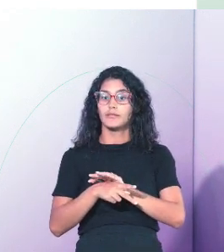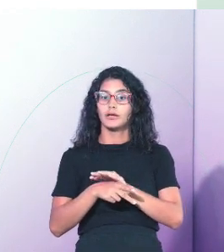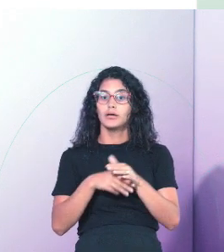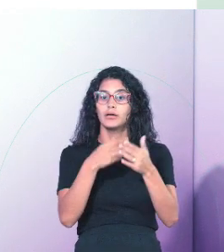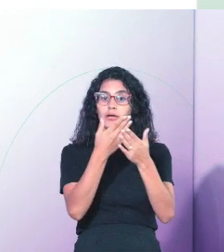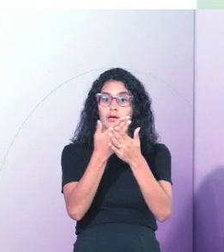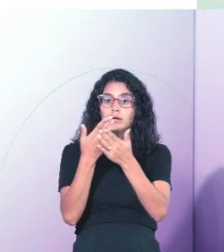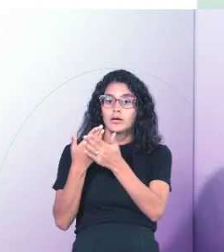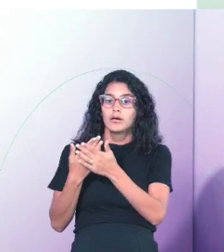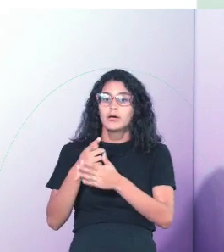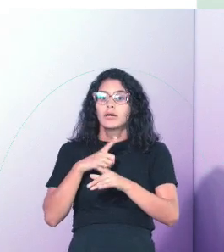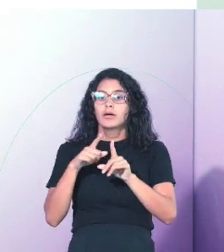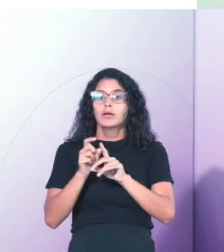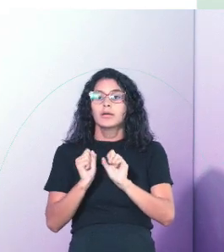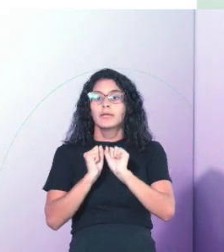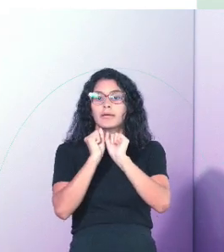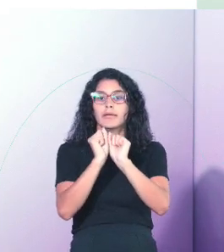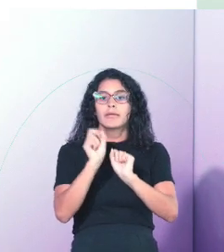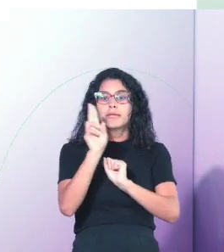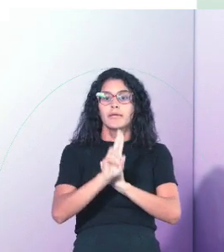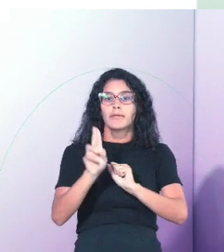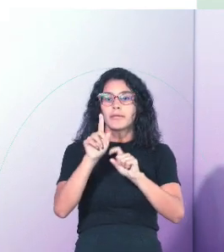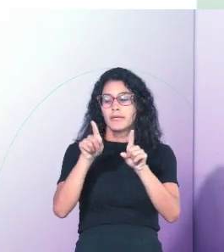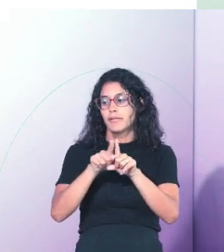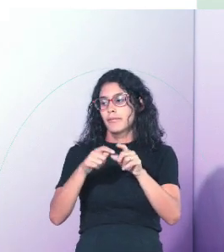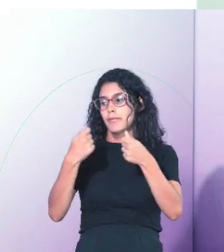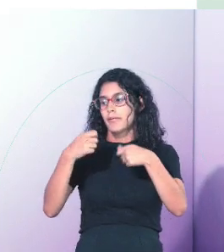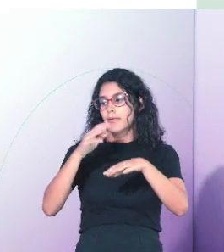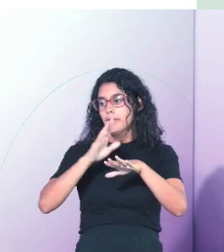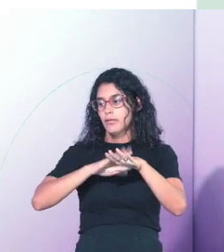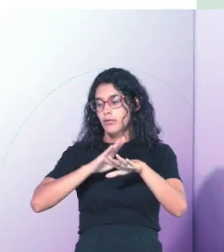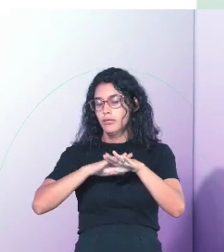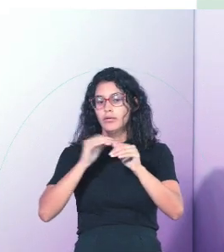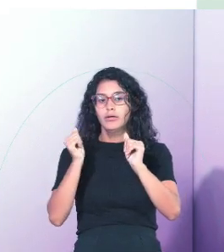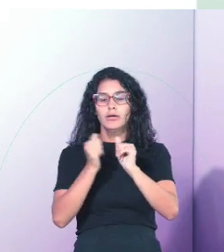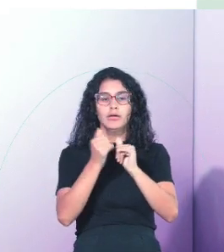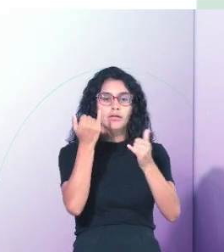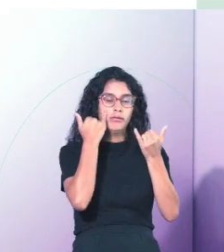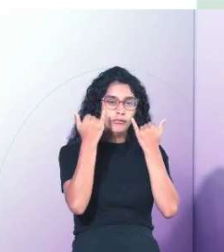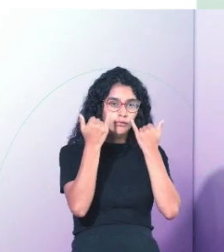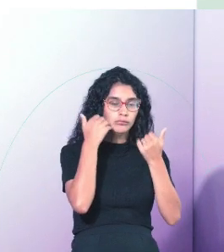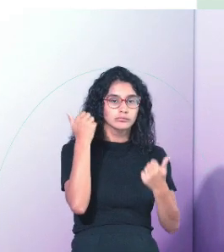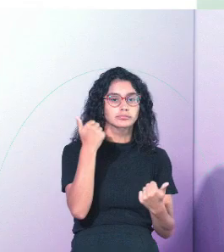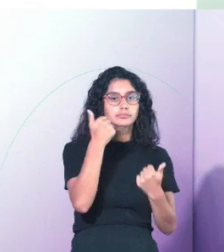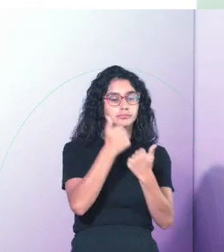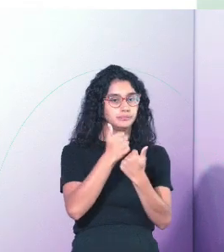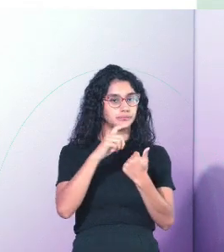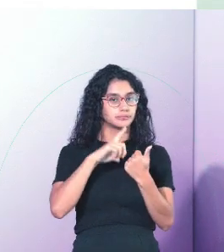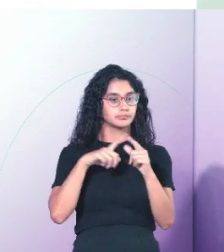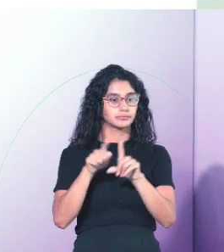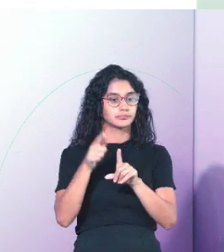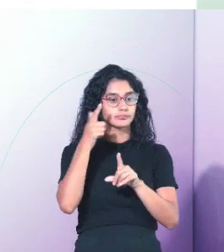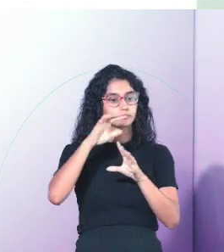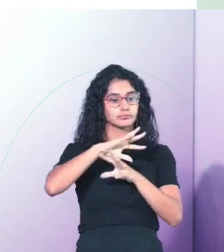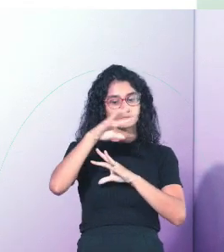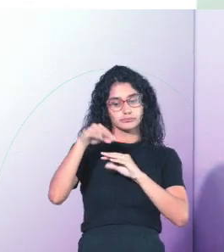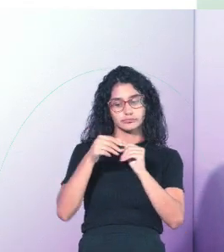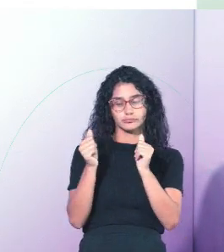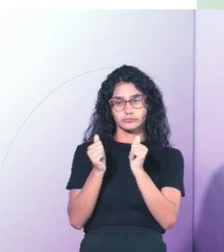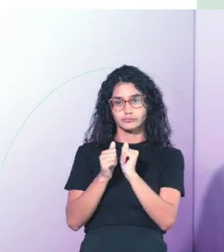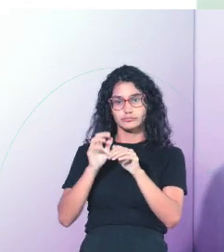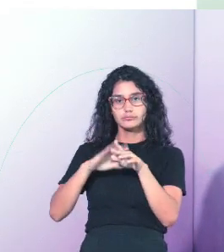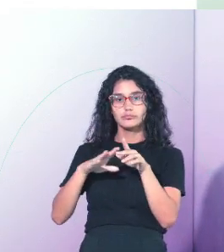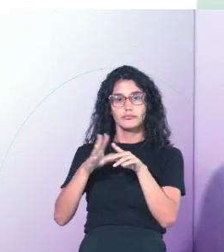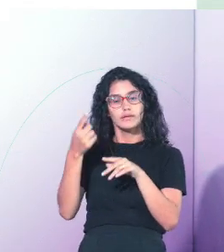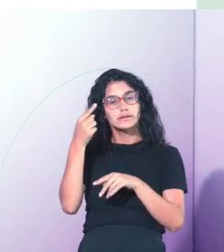de preferência, ele pode ser usado e deve ser usado como uma informação de apoio para complementar evidências